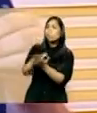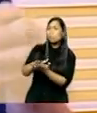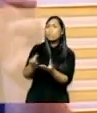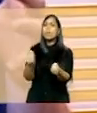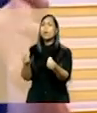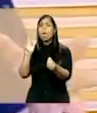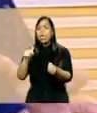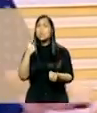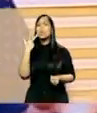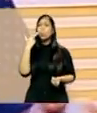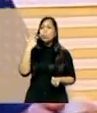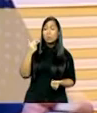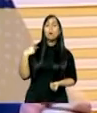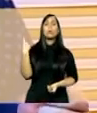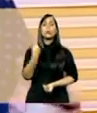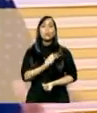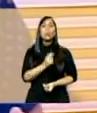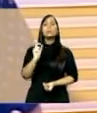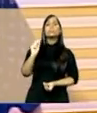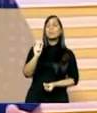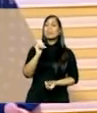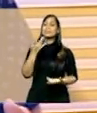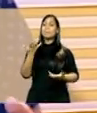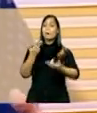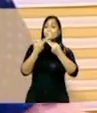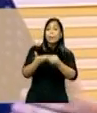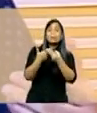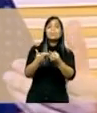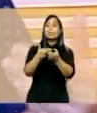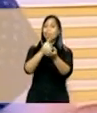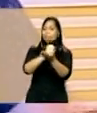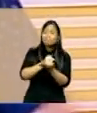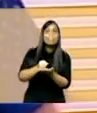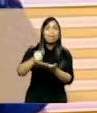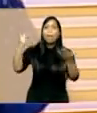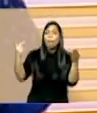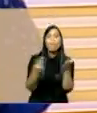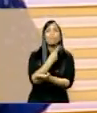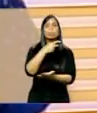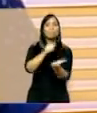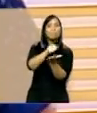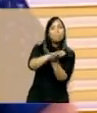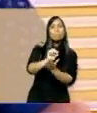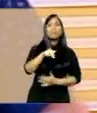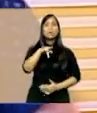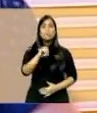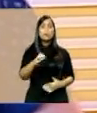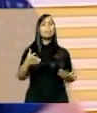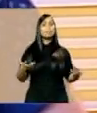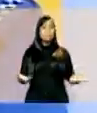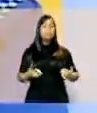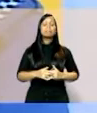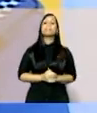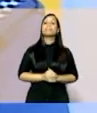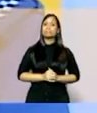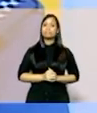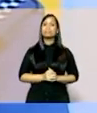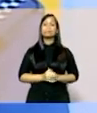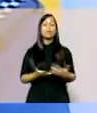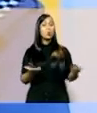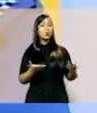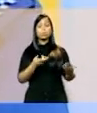comum a gente perder a mão da coisa e cometer alguma infração infração penal? Eu não digo que